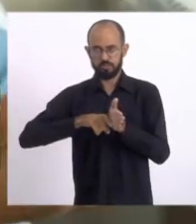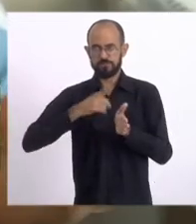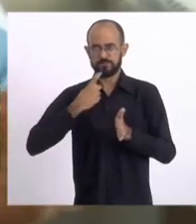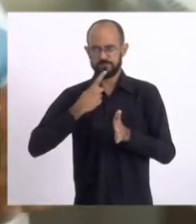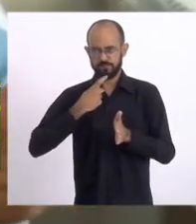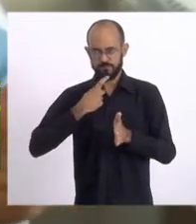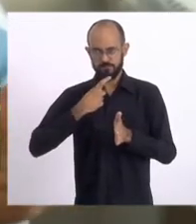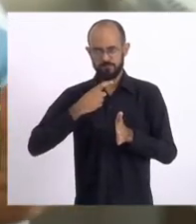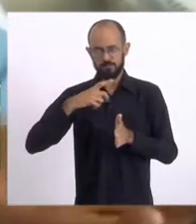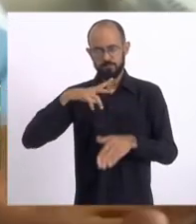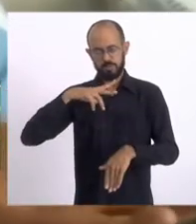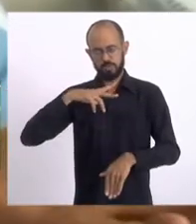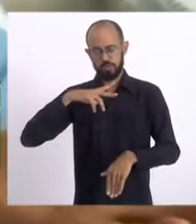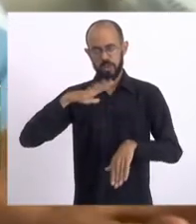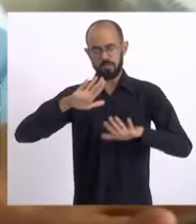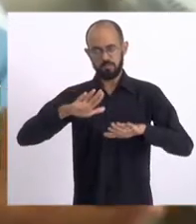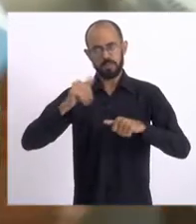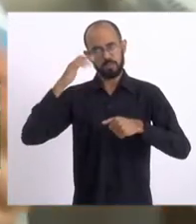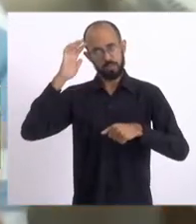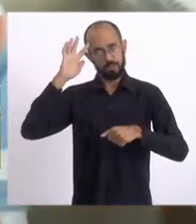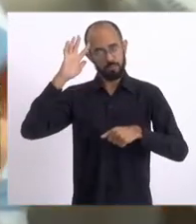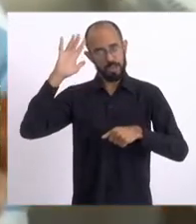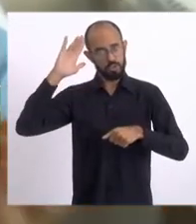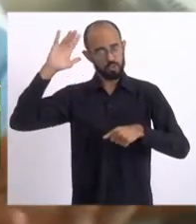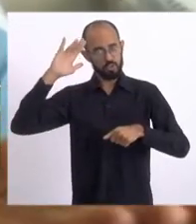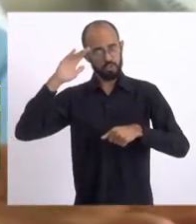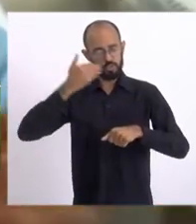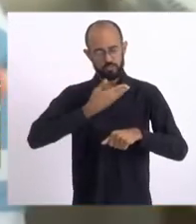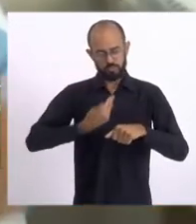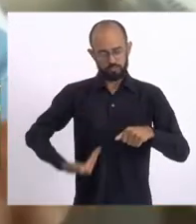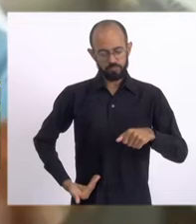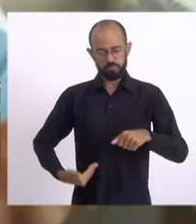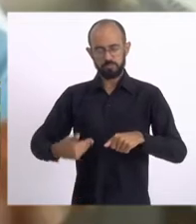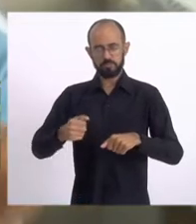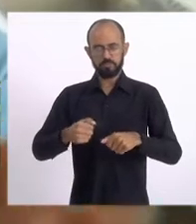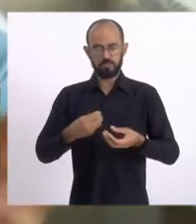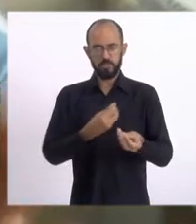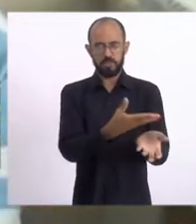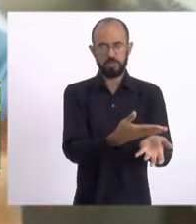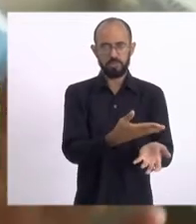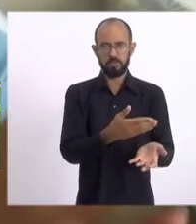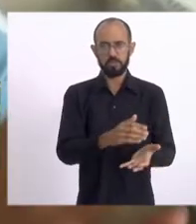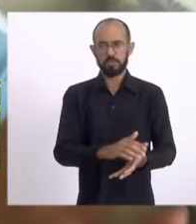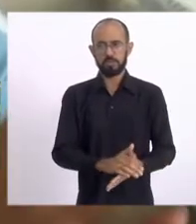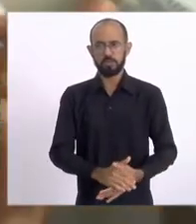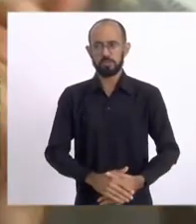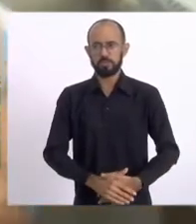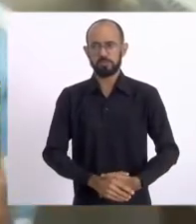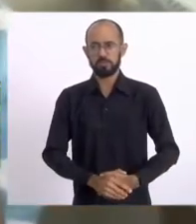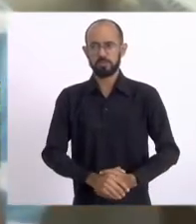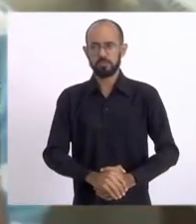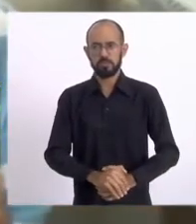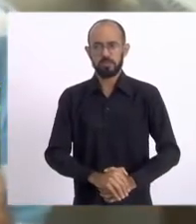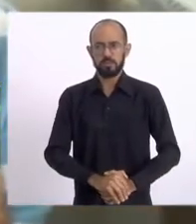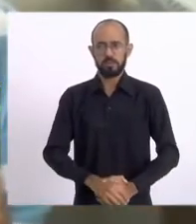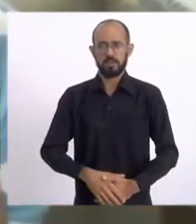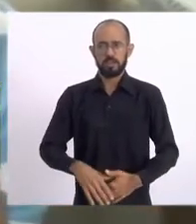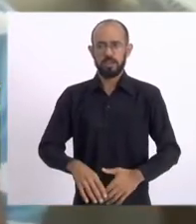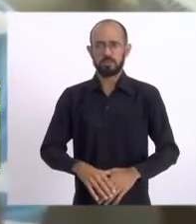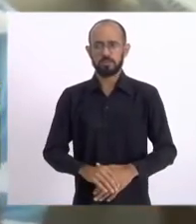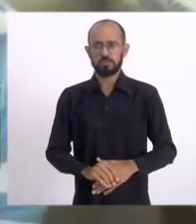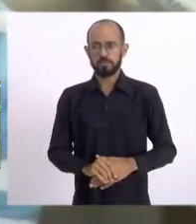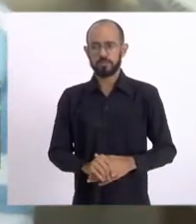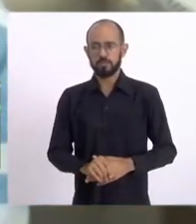Imagino que, quando é feito no poder público, também os resultados são entregues. Né? Só estou estranhando, mas vamos lá, vamos em frente, deixa aí a